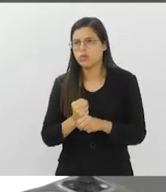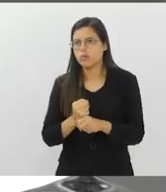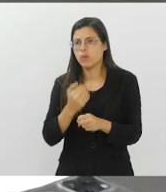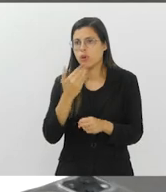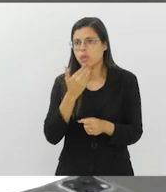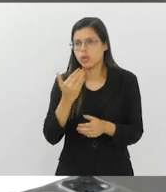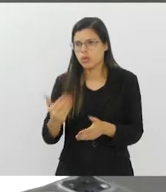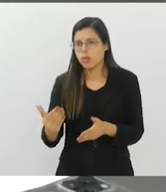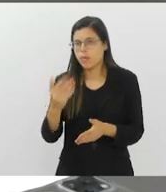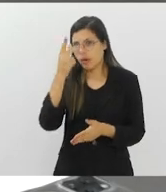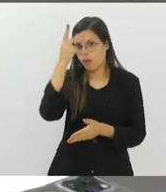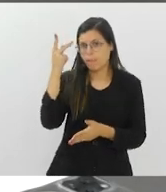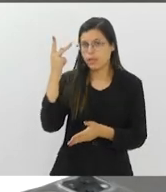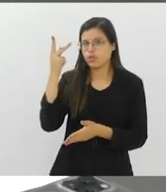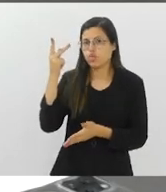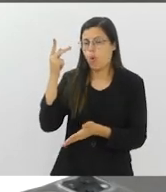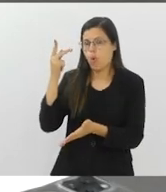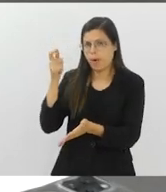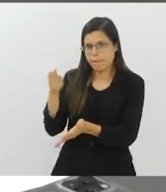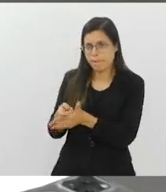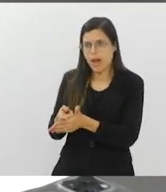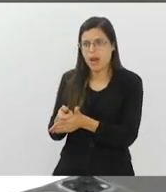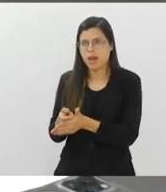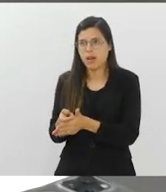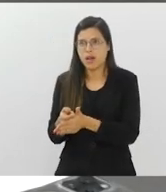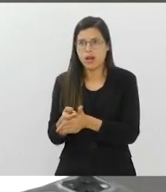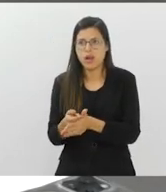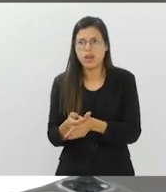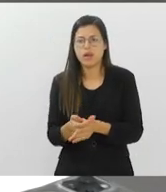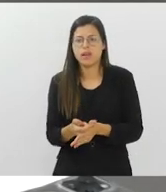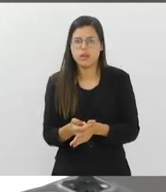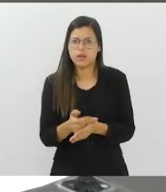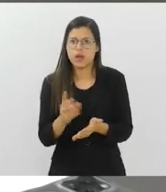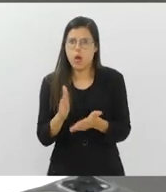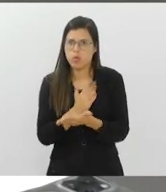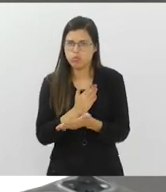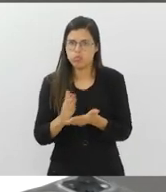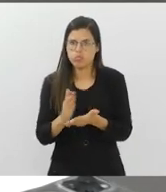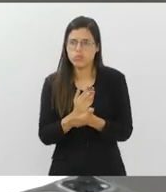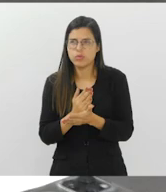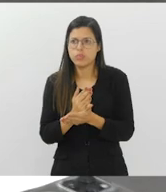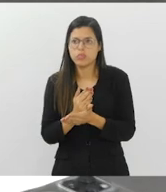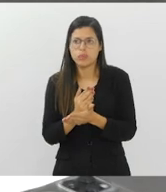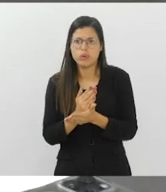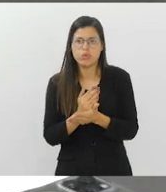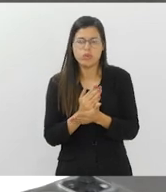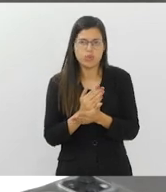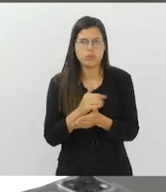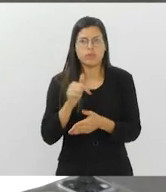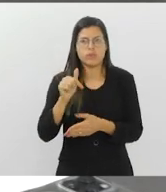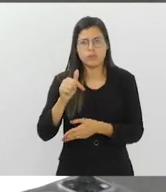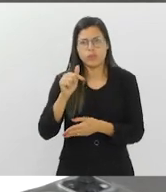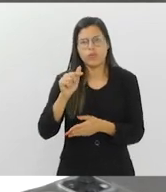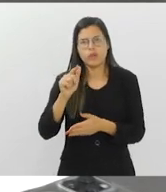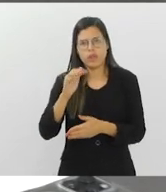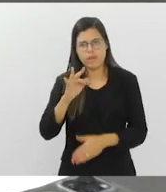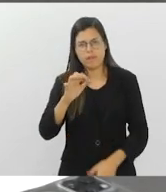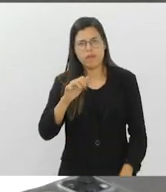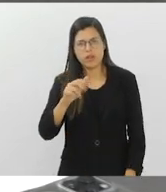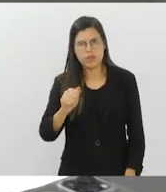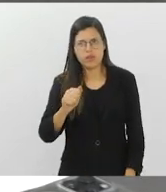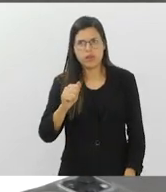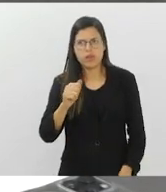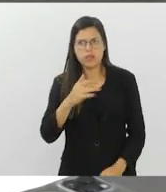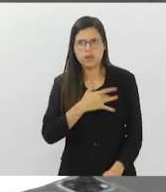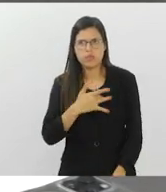apenas 5% foi de iniciativa das operadoras. E esse cancelamento é de